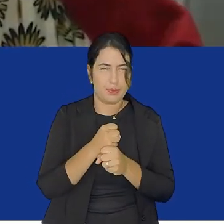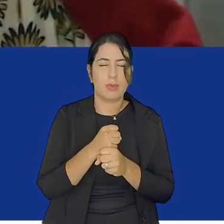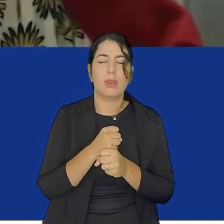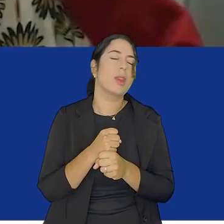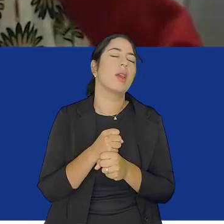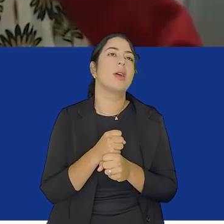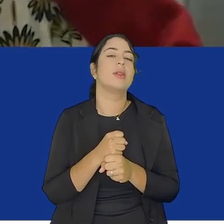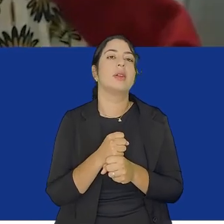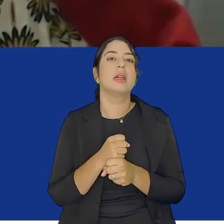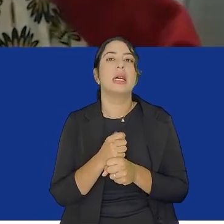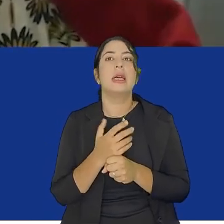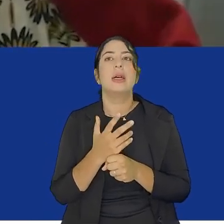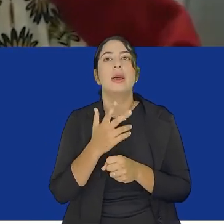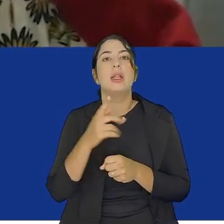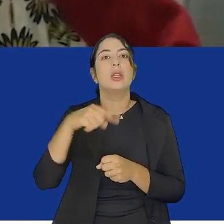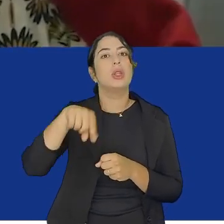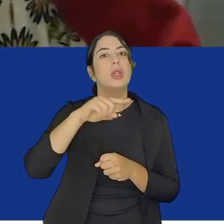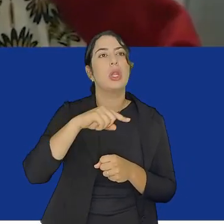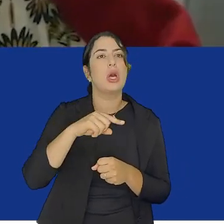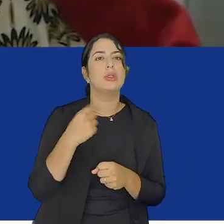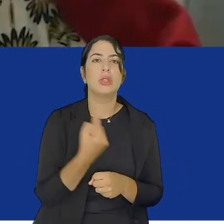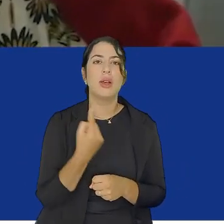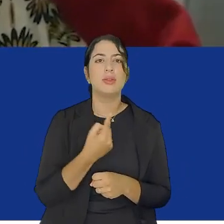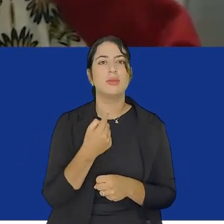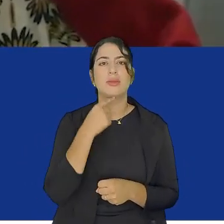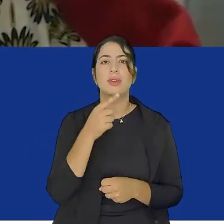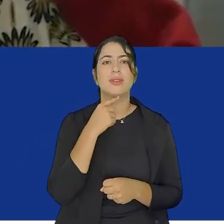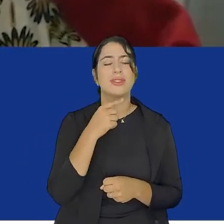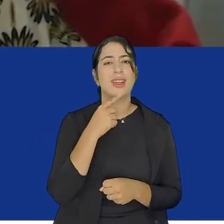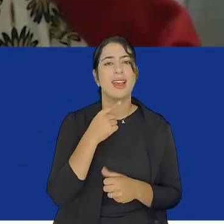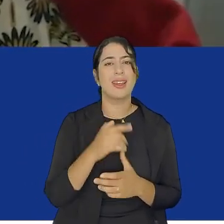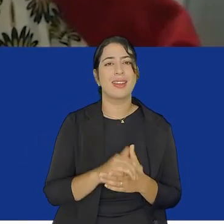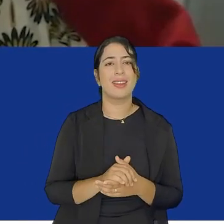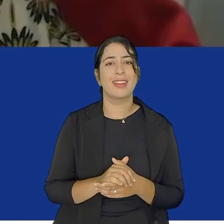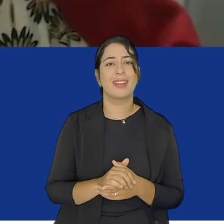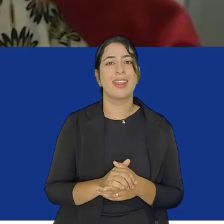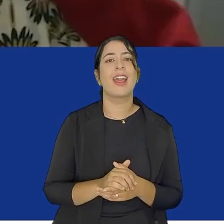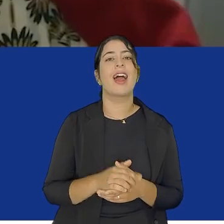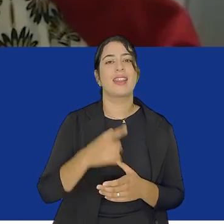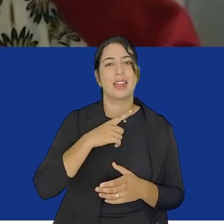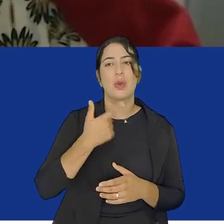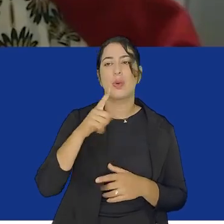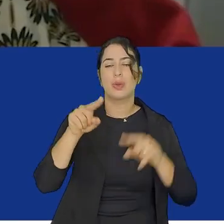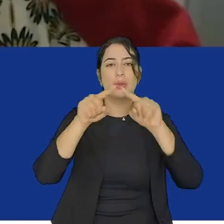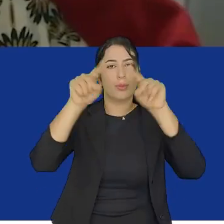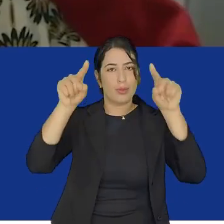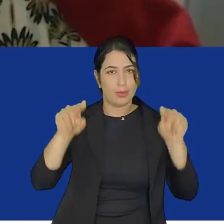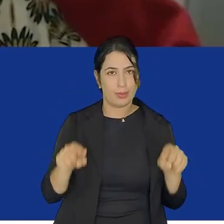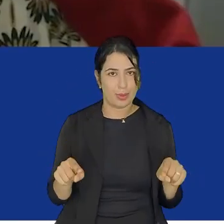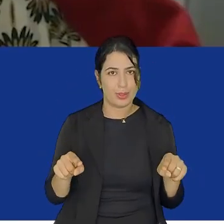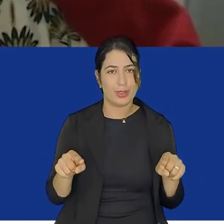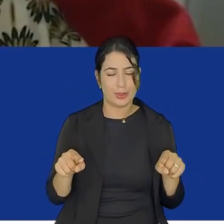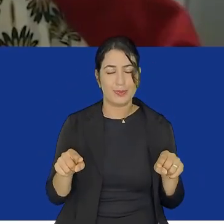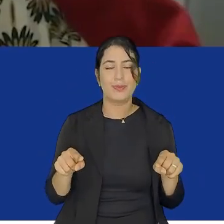no fim do ano passado, dizendo que eu me dei conta, não, a gente não tem que fazer isso sozinho, a gente não tem nem condição, né? E aí a gente fez um projeto piloto, está em curso aqui, foi